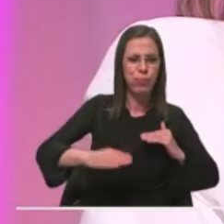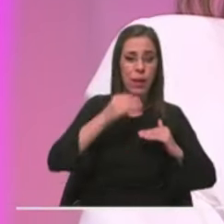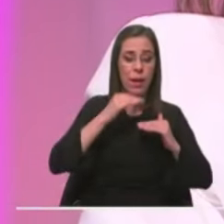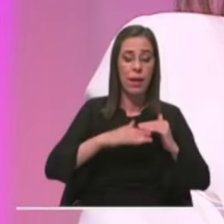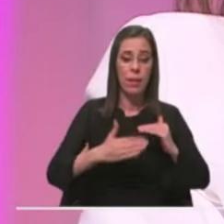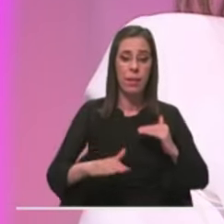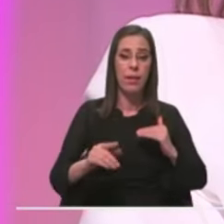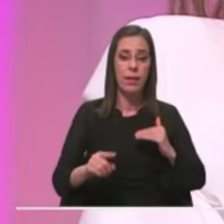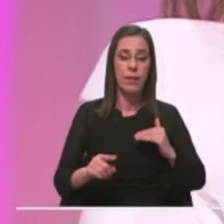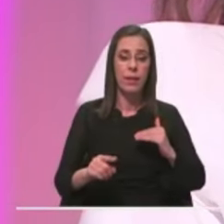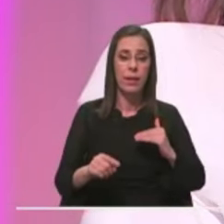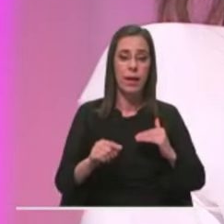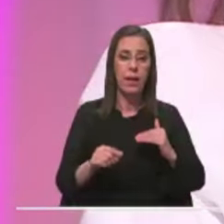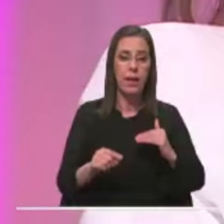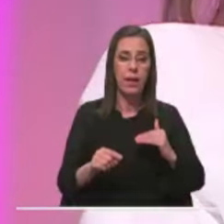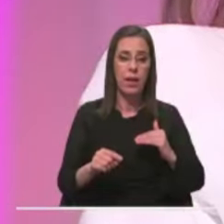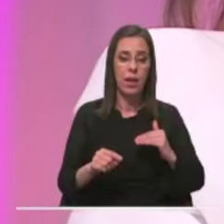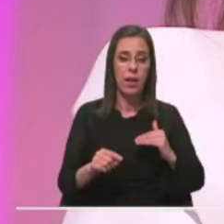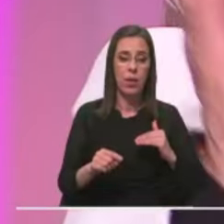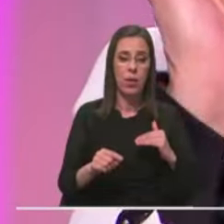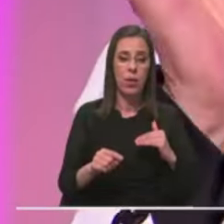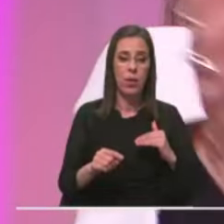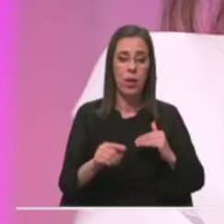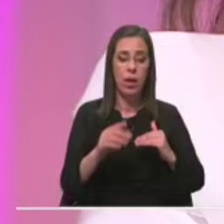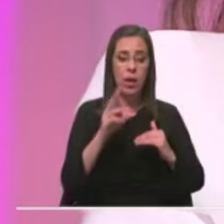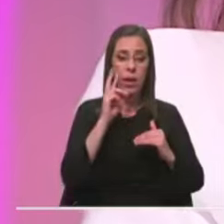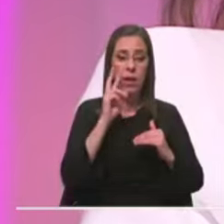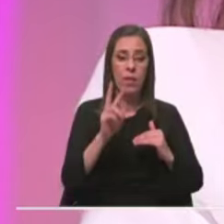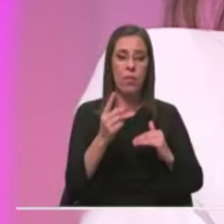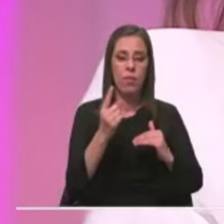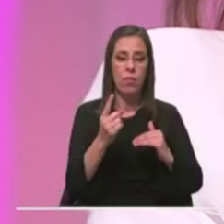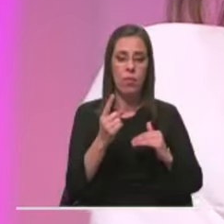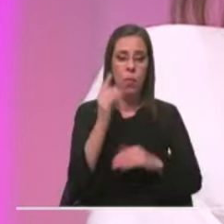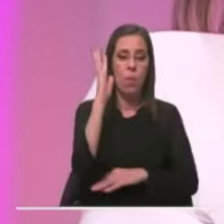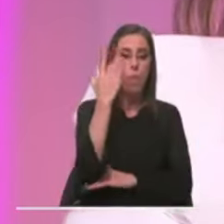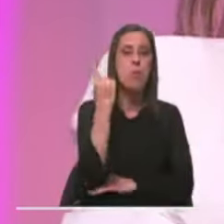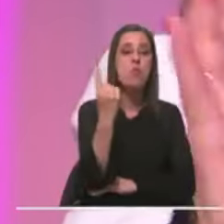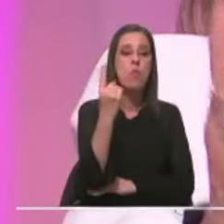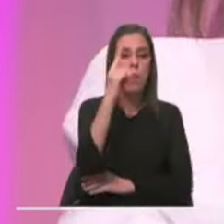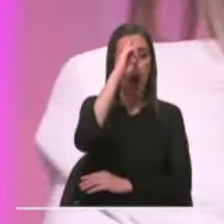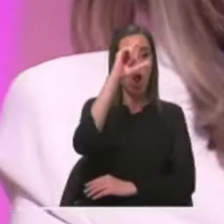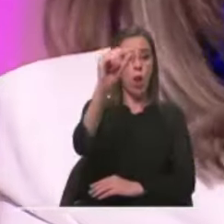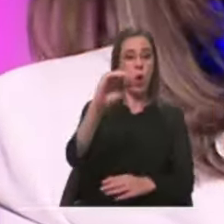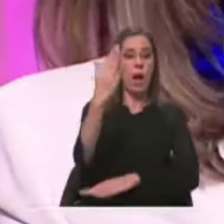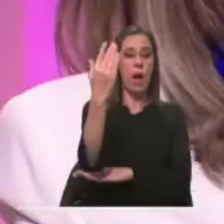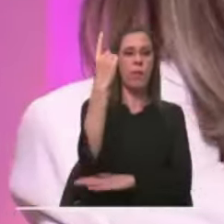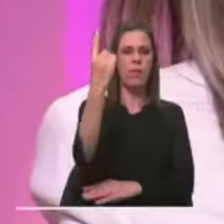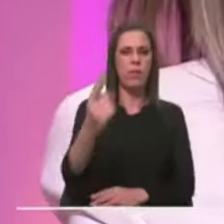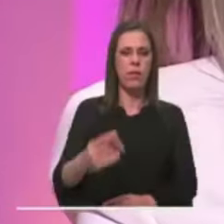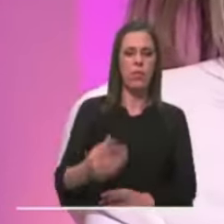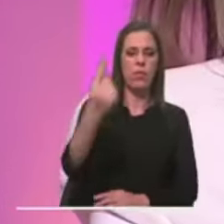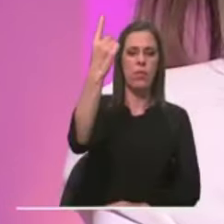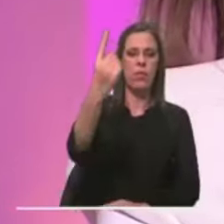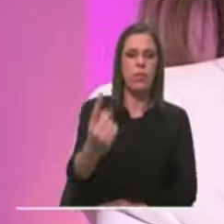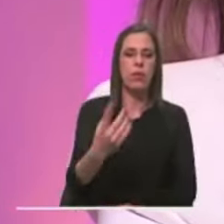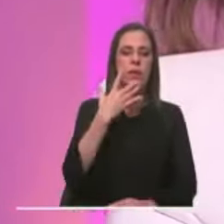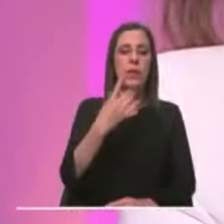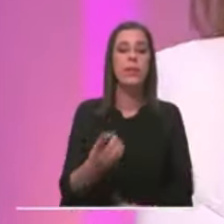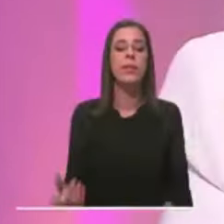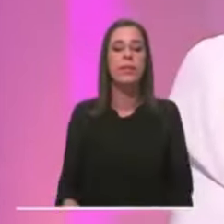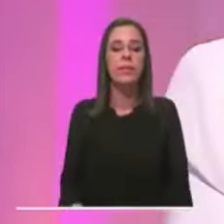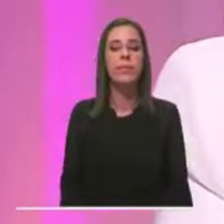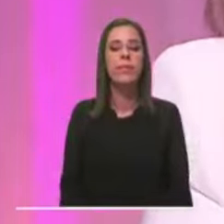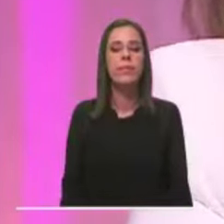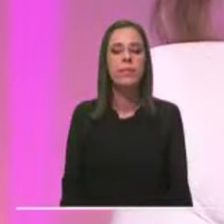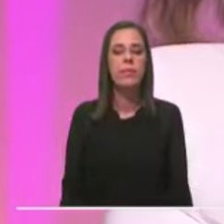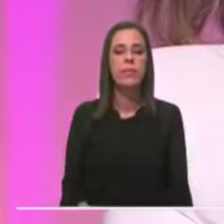batida e ela está ess ao longe a vista só uma árvore ao longe est aquelas árvores às vezes isoladas um